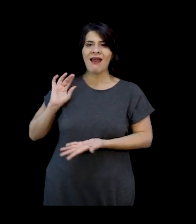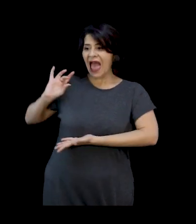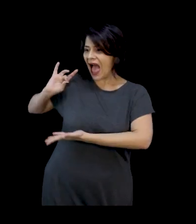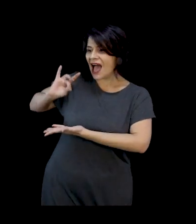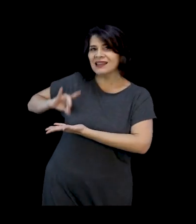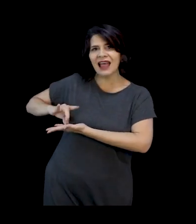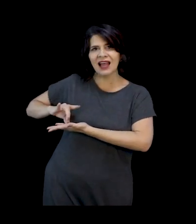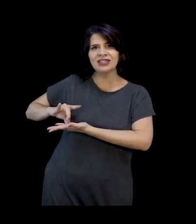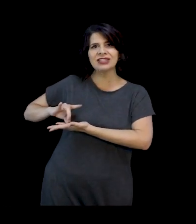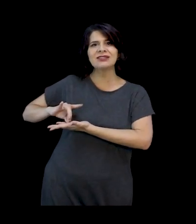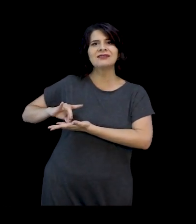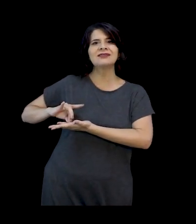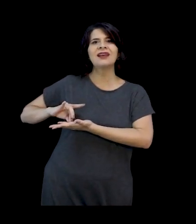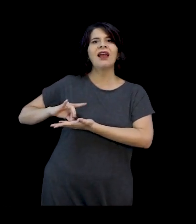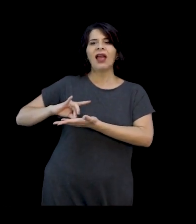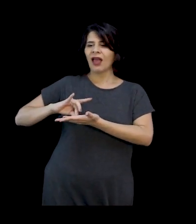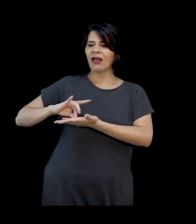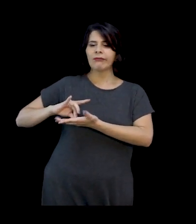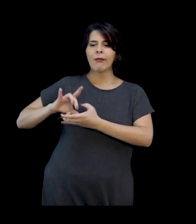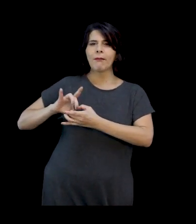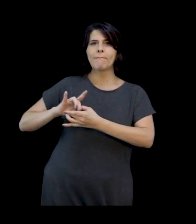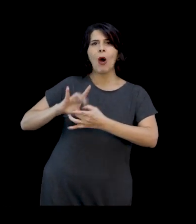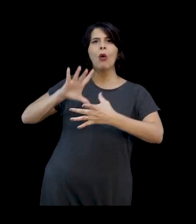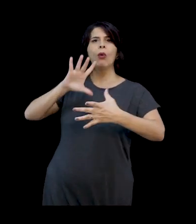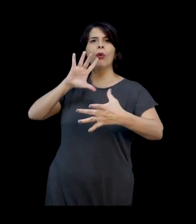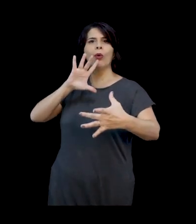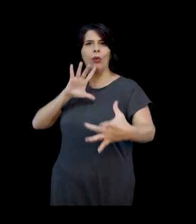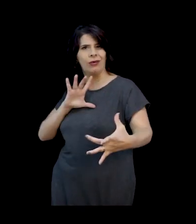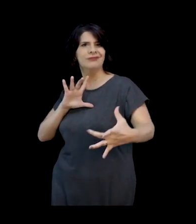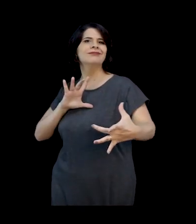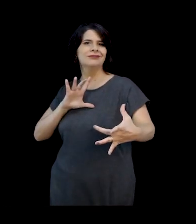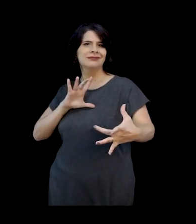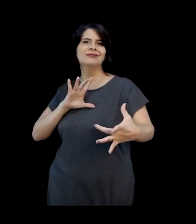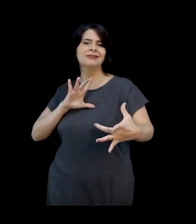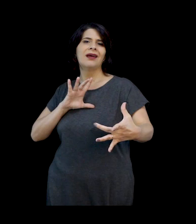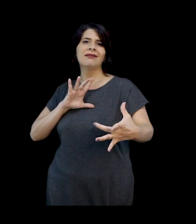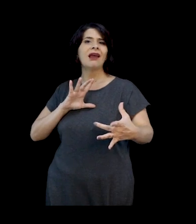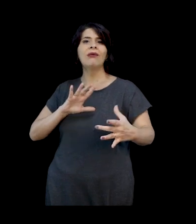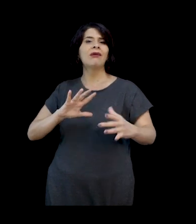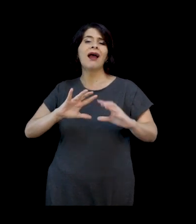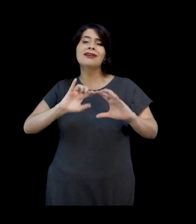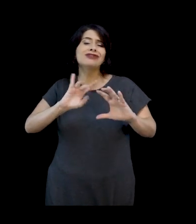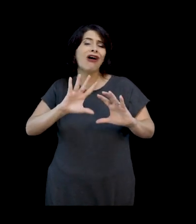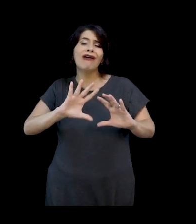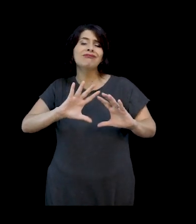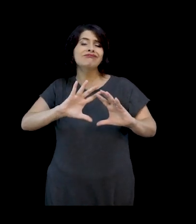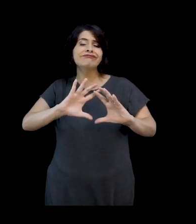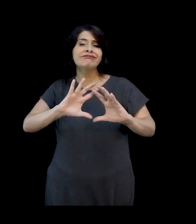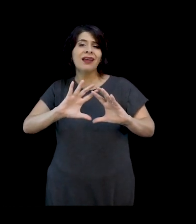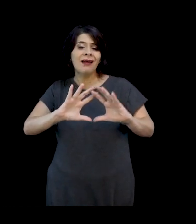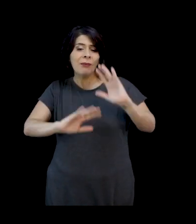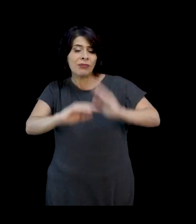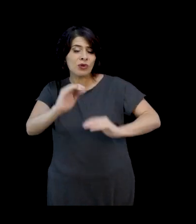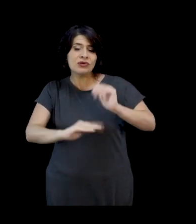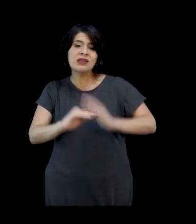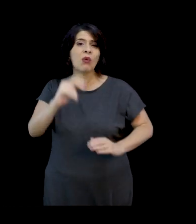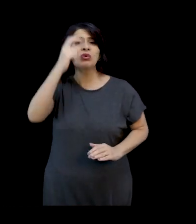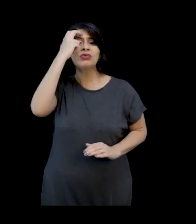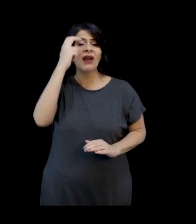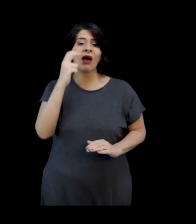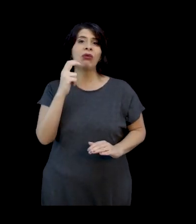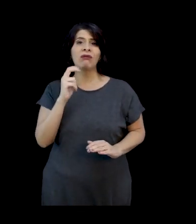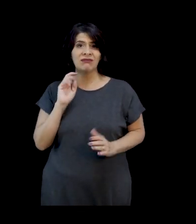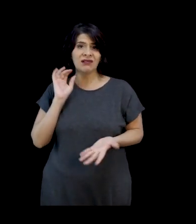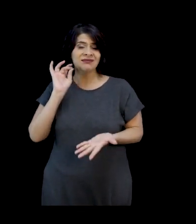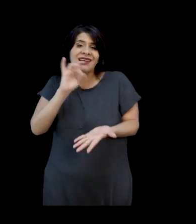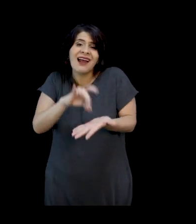de esfera apartada da realidade e apenas com o invólucro da produção cultural. Quer dizer, isso lembra muito